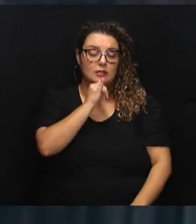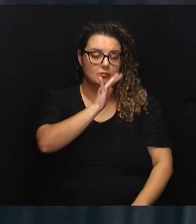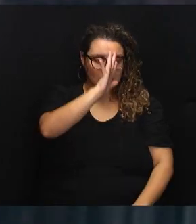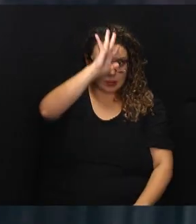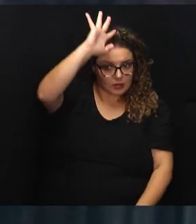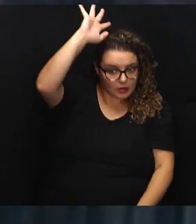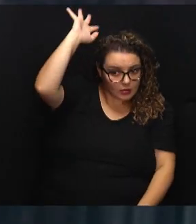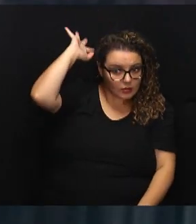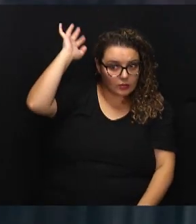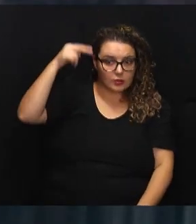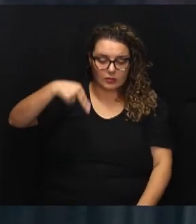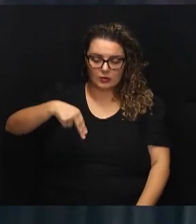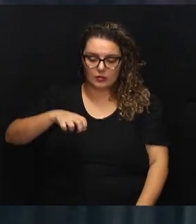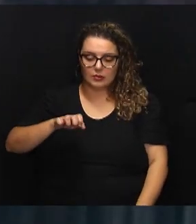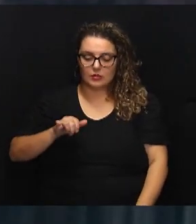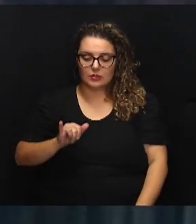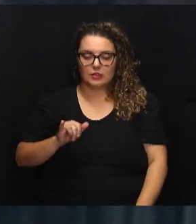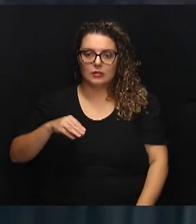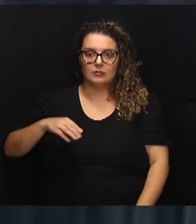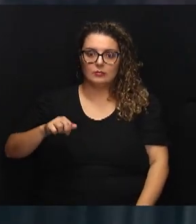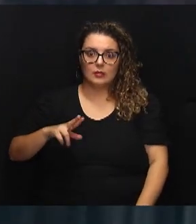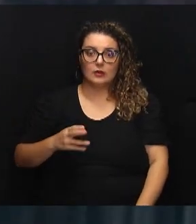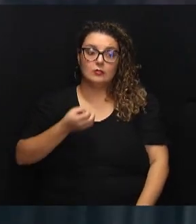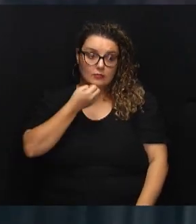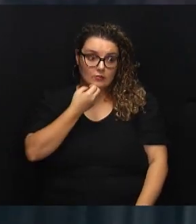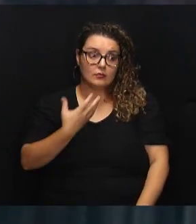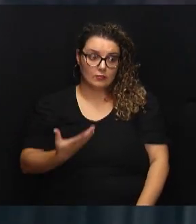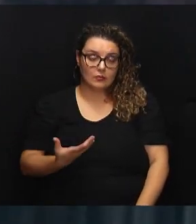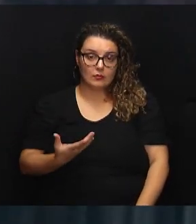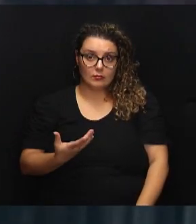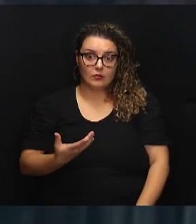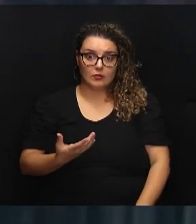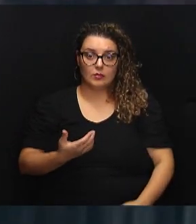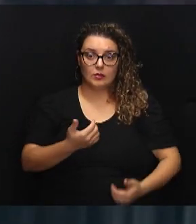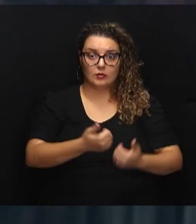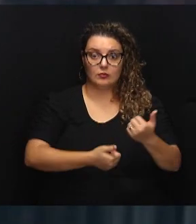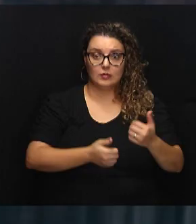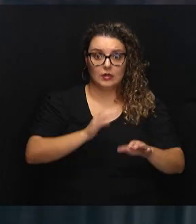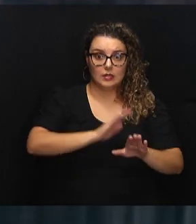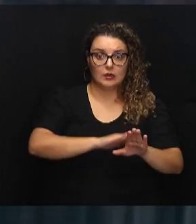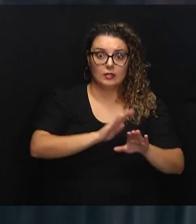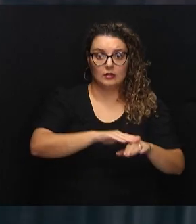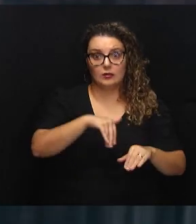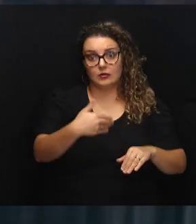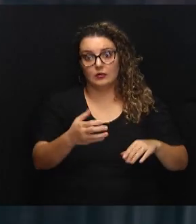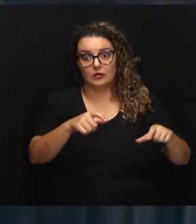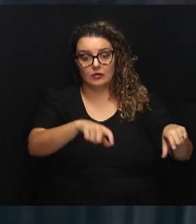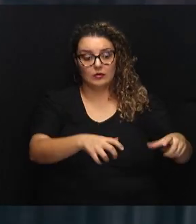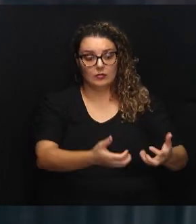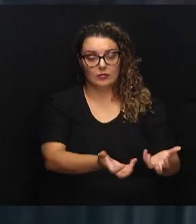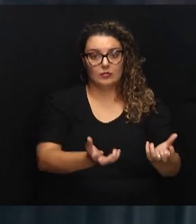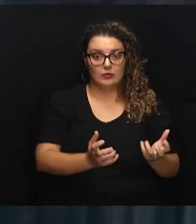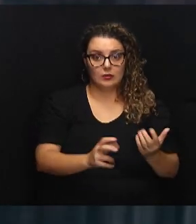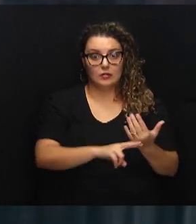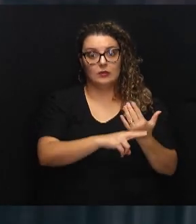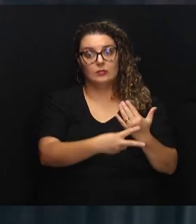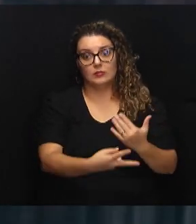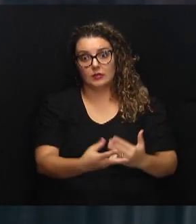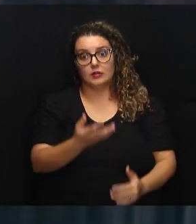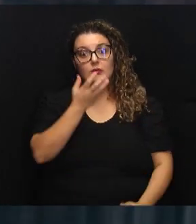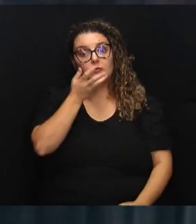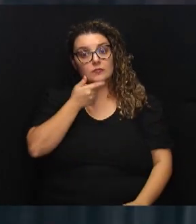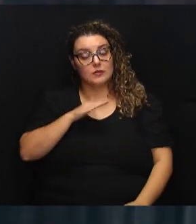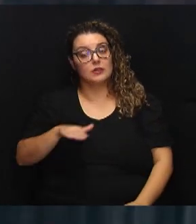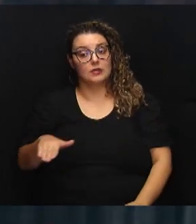é um bom jogador, só que as atitudes dele fora do campo, às vezes refletem para a